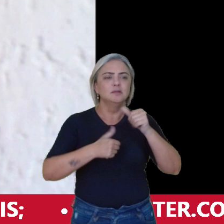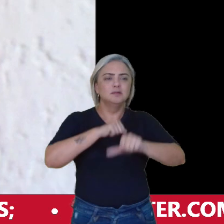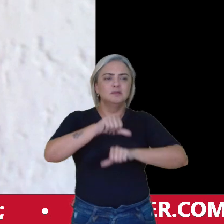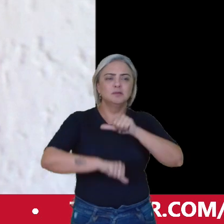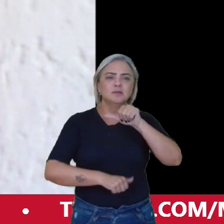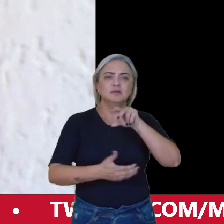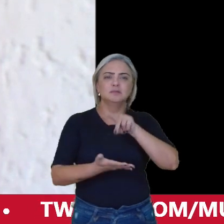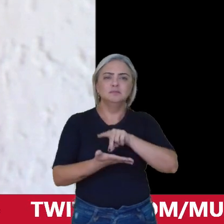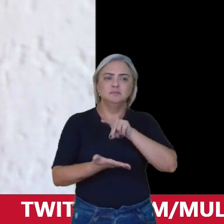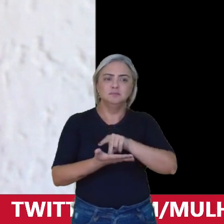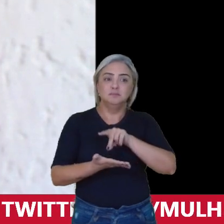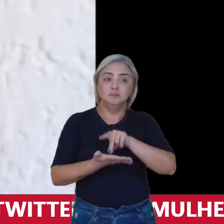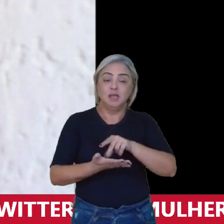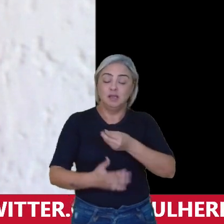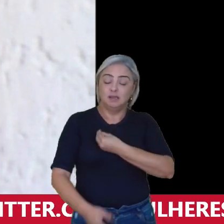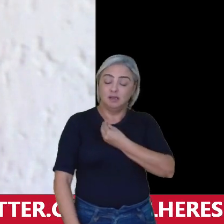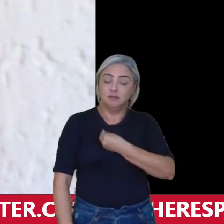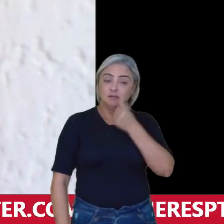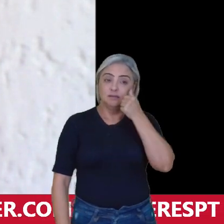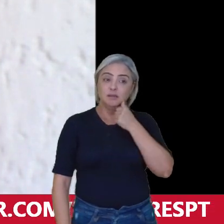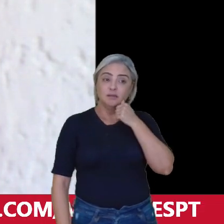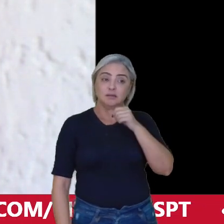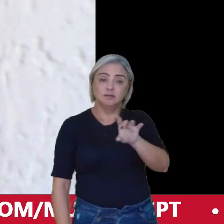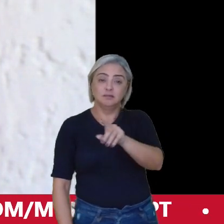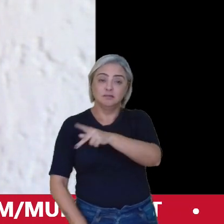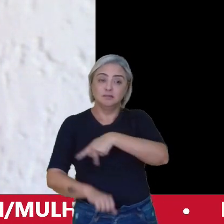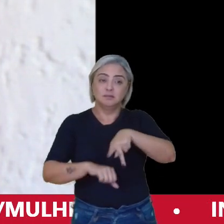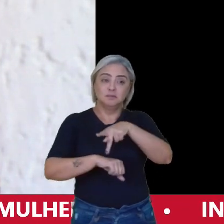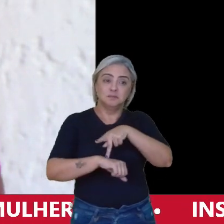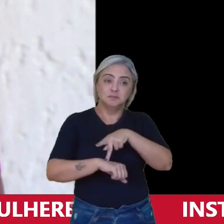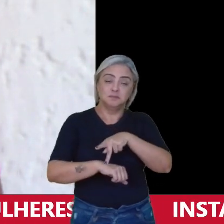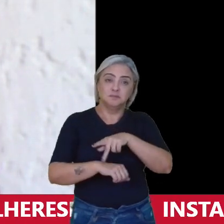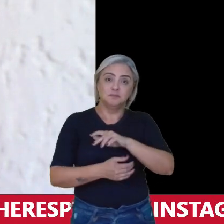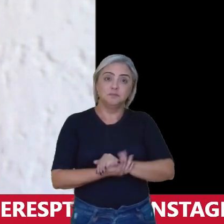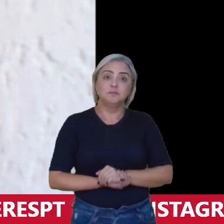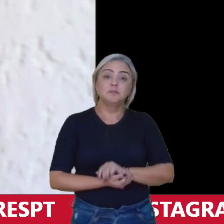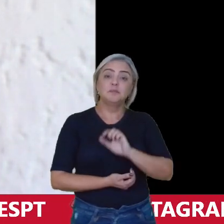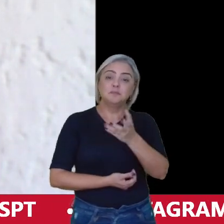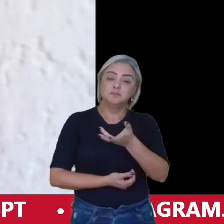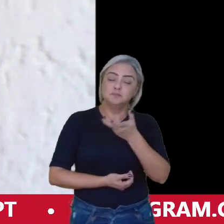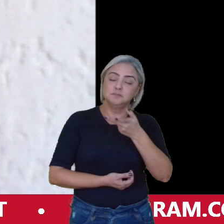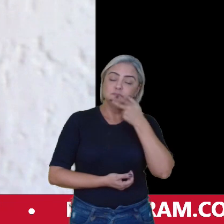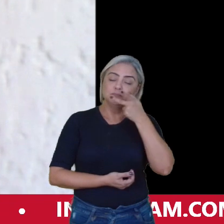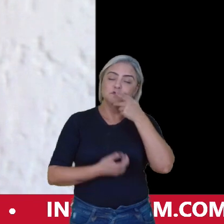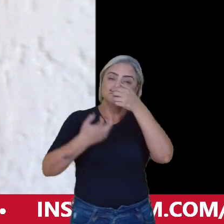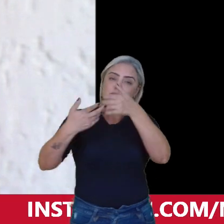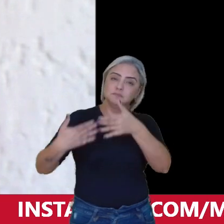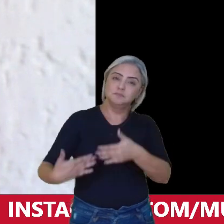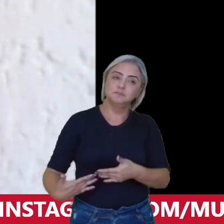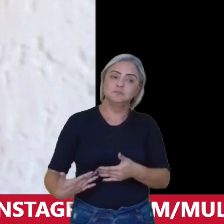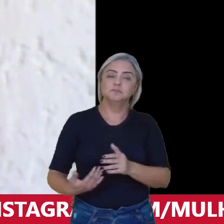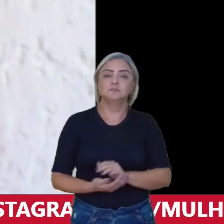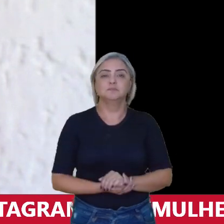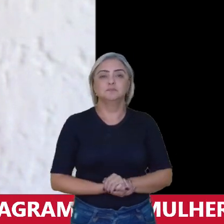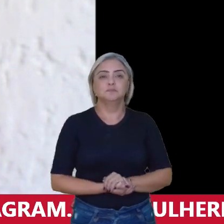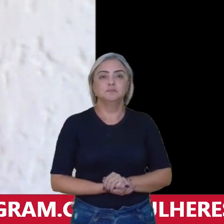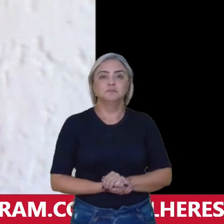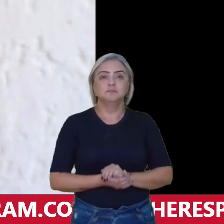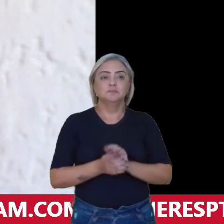realidade da vida das mulheres no nosso país. Eu gostaria de falar sobre